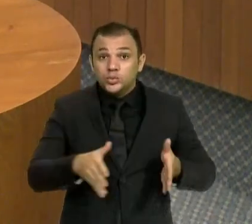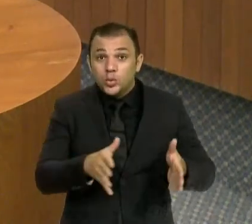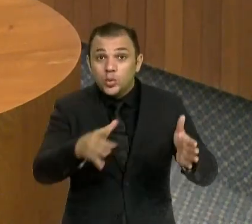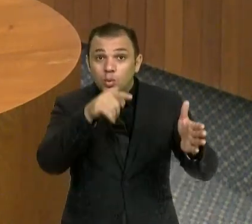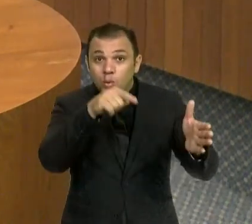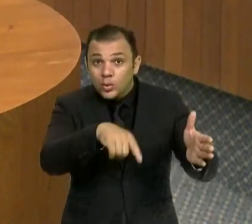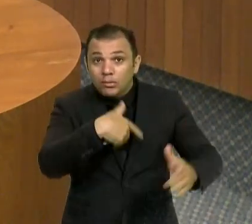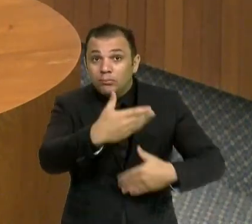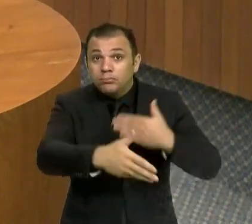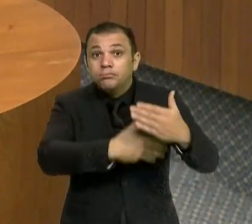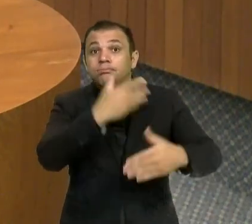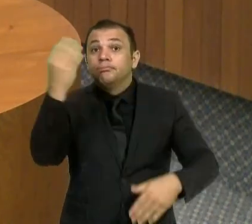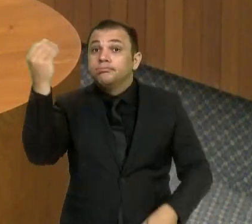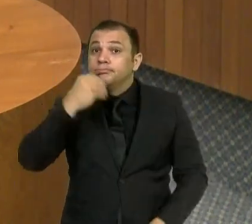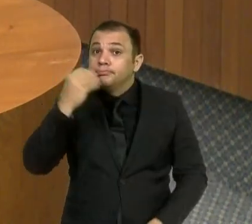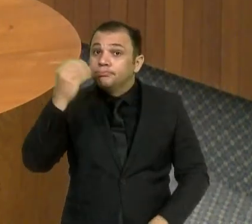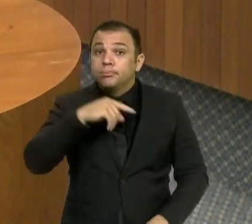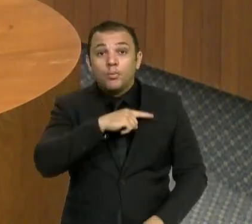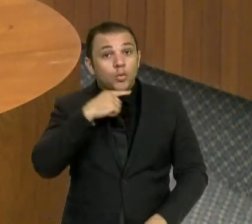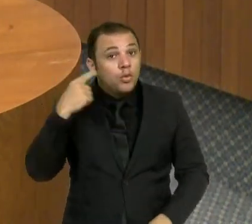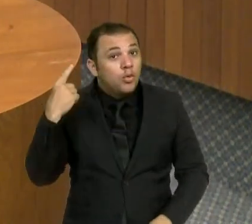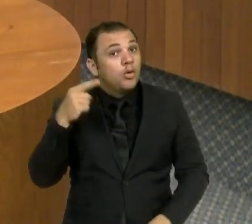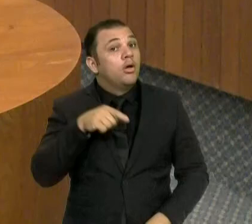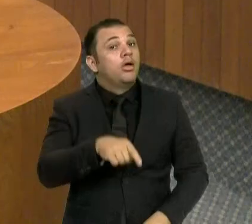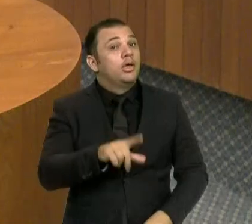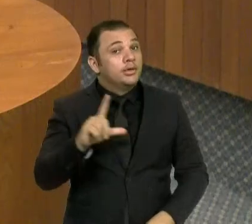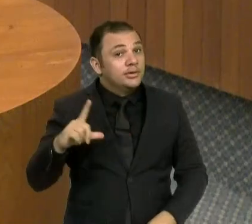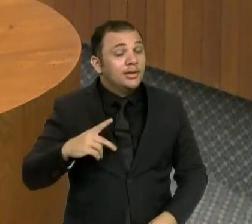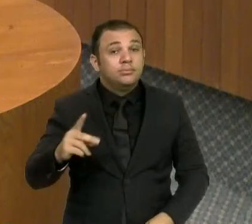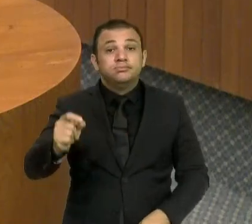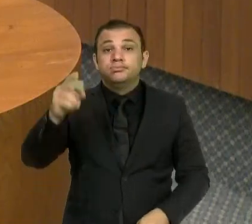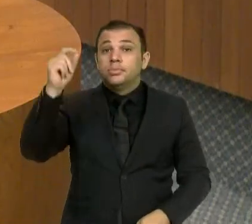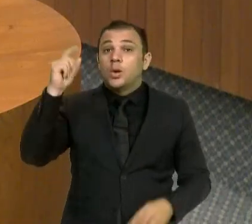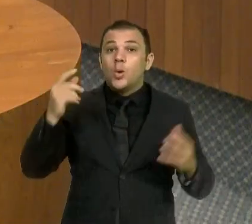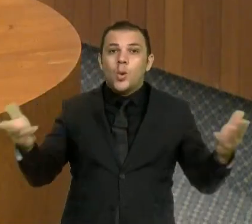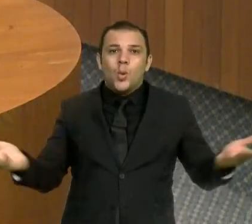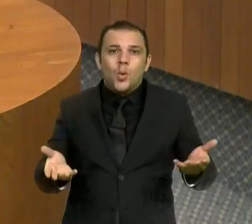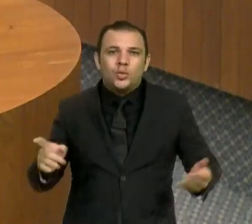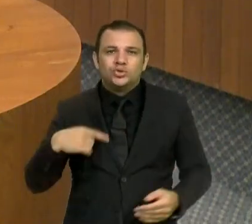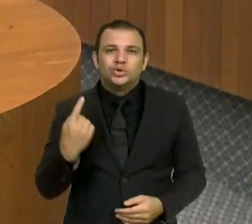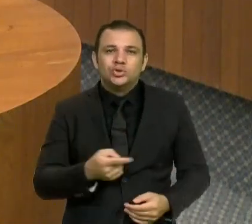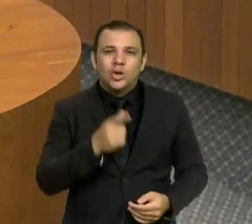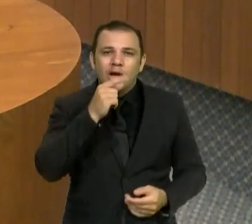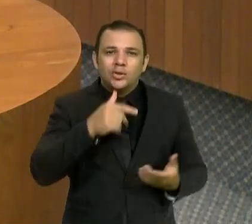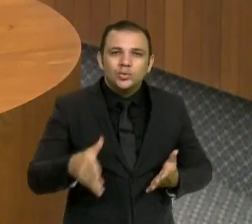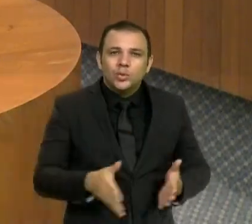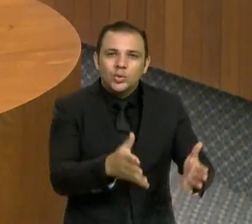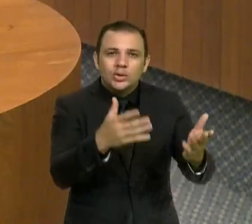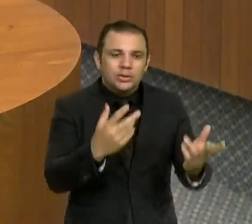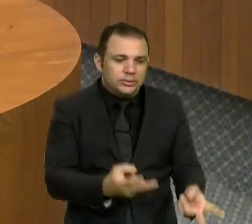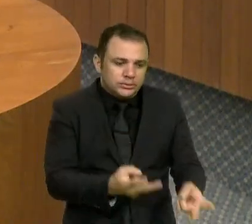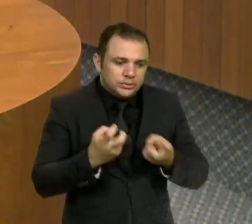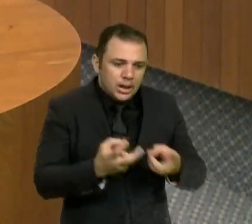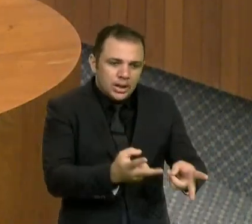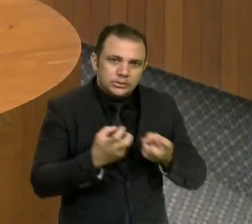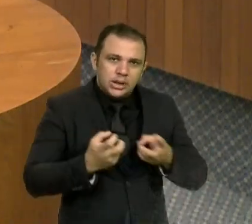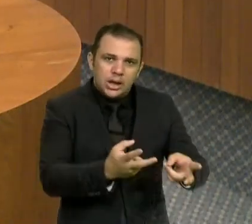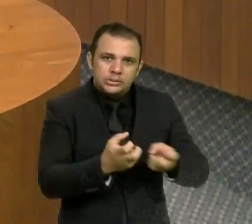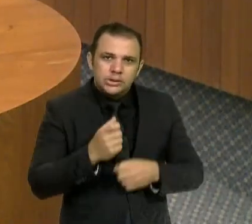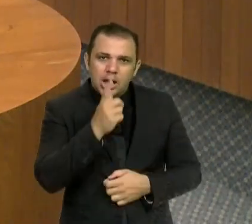A capacidade de água que nós tiramos hoje de Itapecuru é maior do que o seu poder de regeneração. Fui